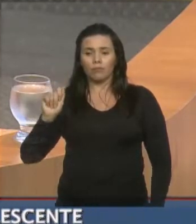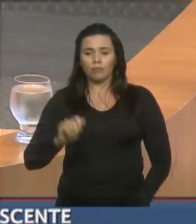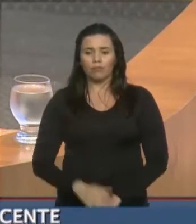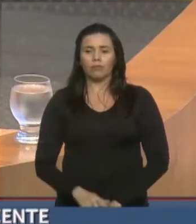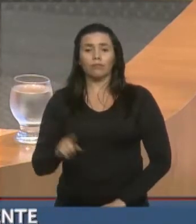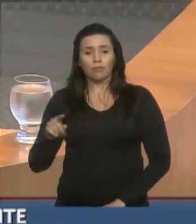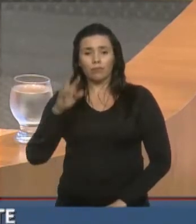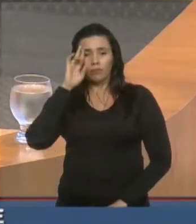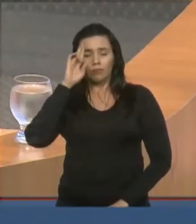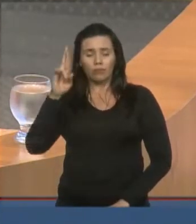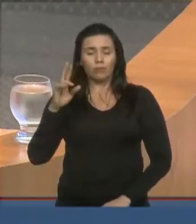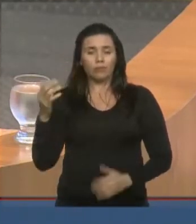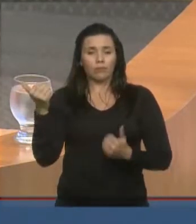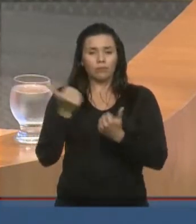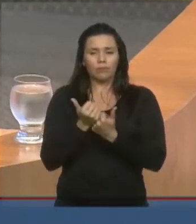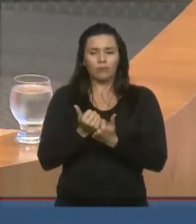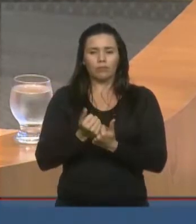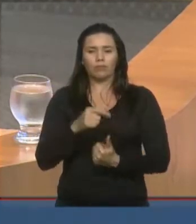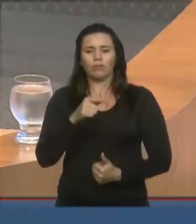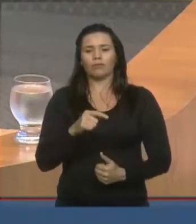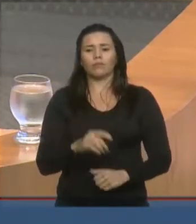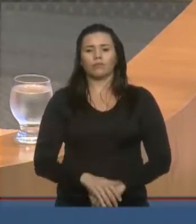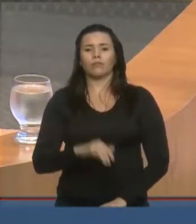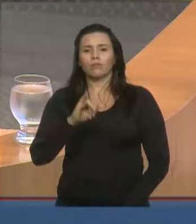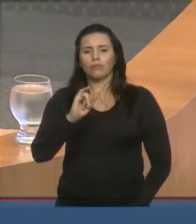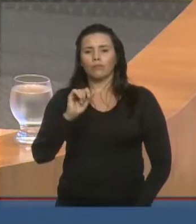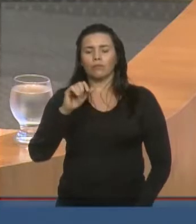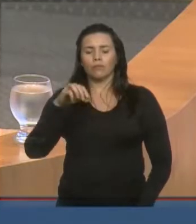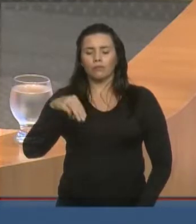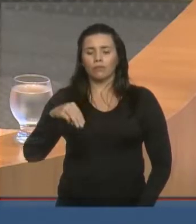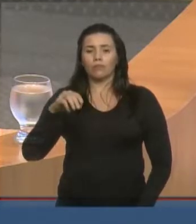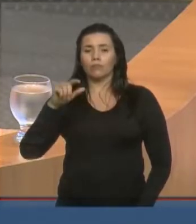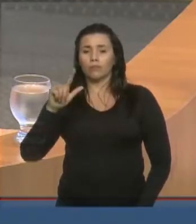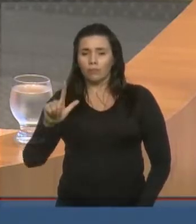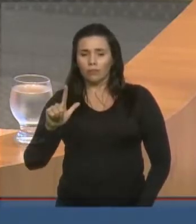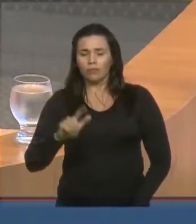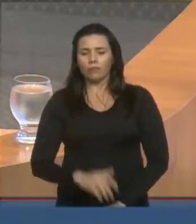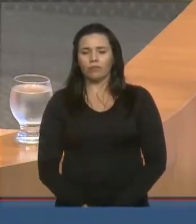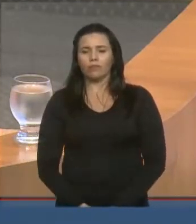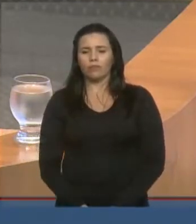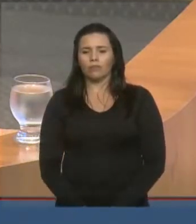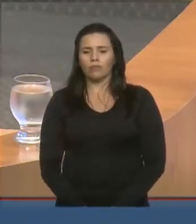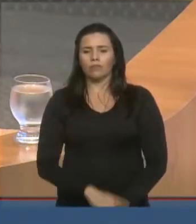Legal, meu braço direito à frente do ML nestes últimos quase 6 anos.